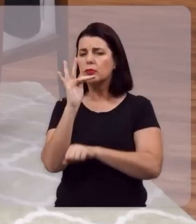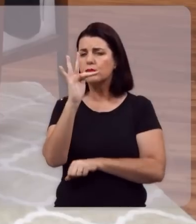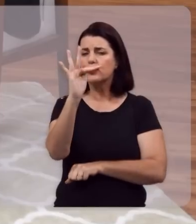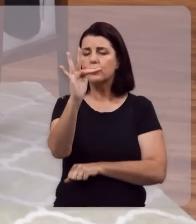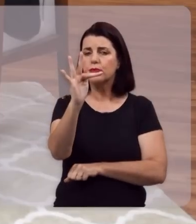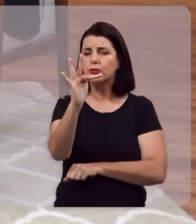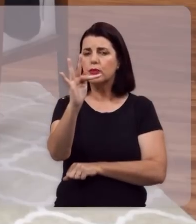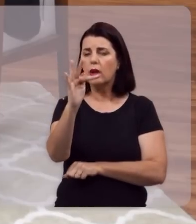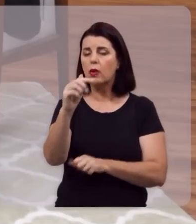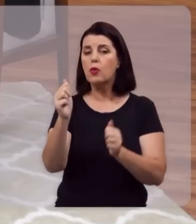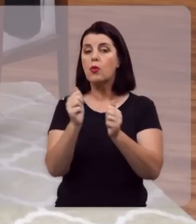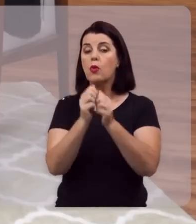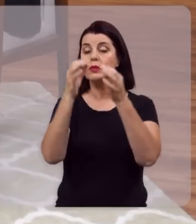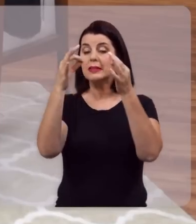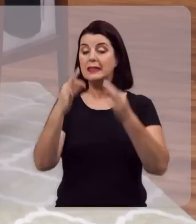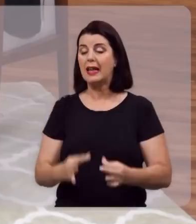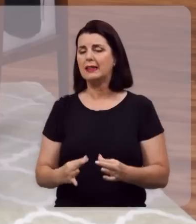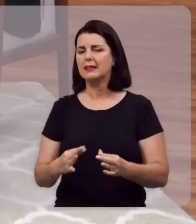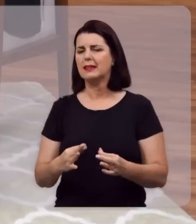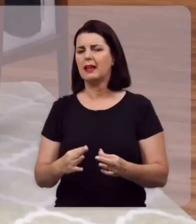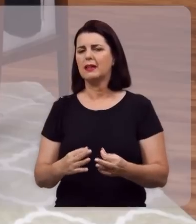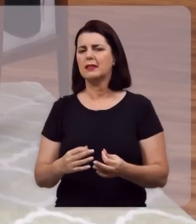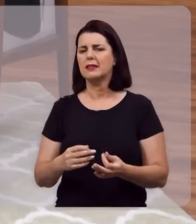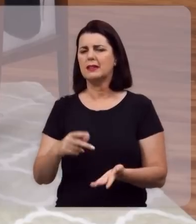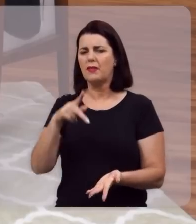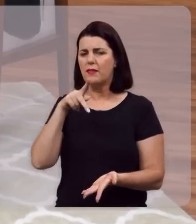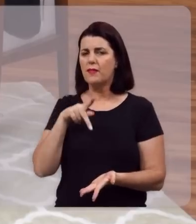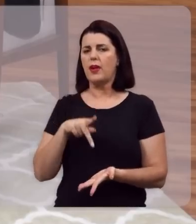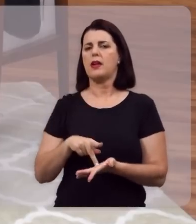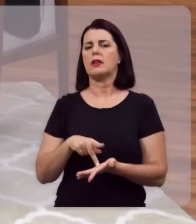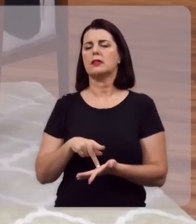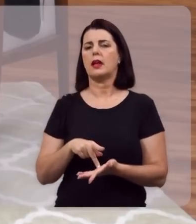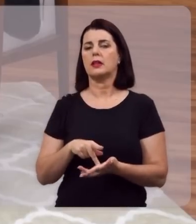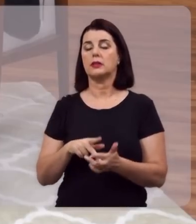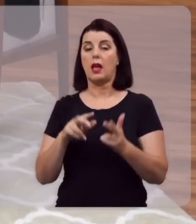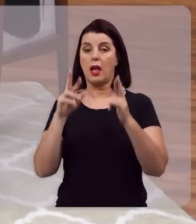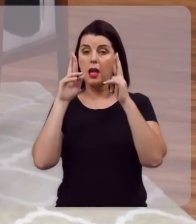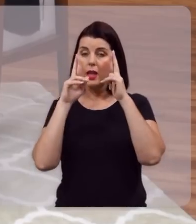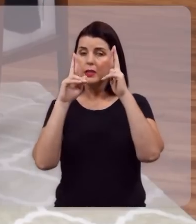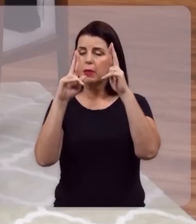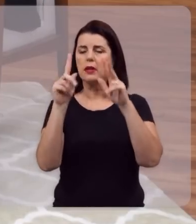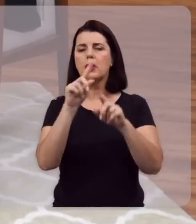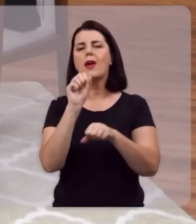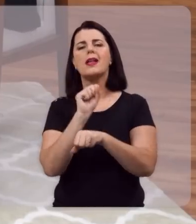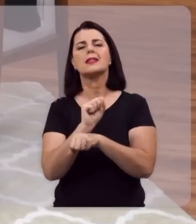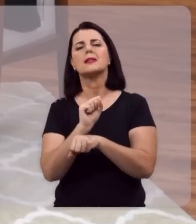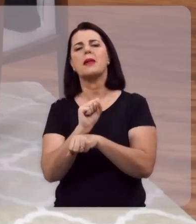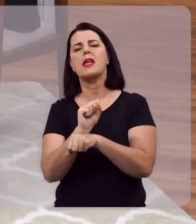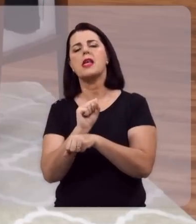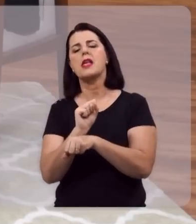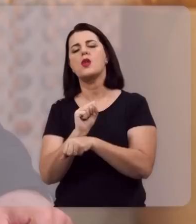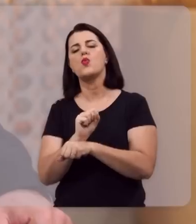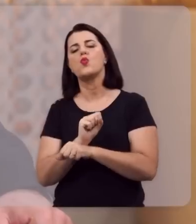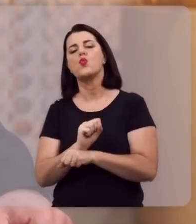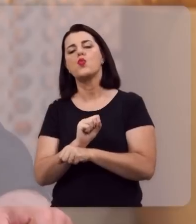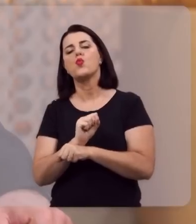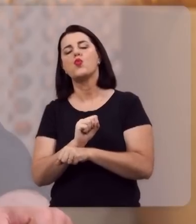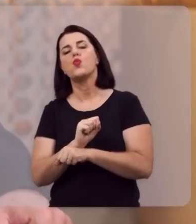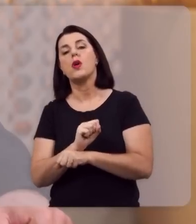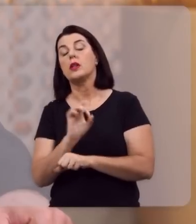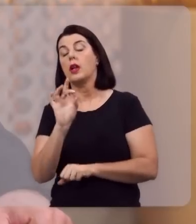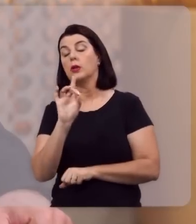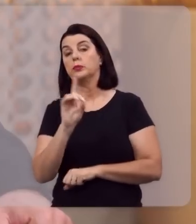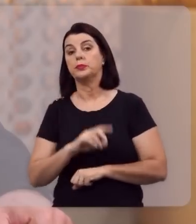com certeza e convicção. Porque esperança não é esperar algo. Esperança